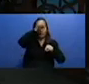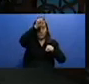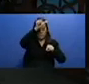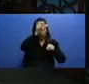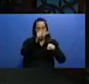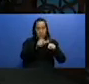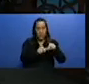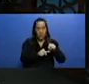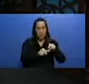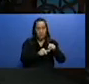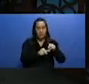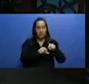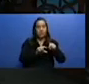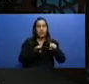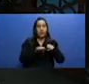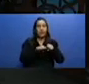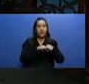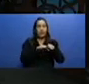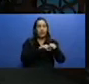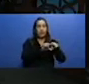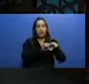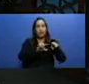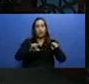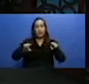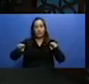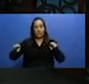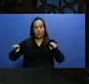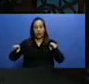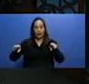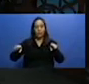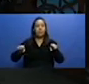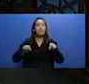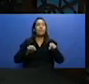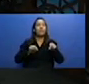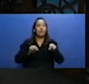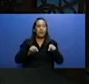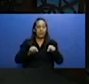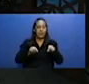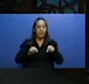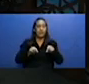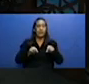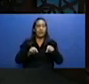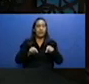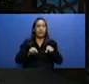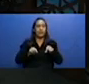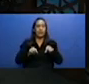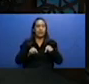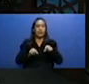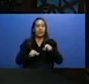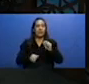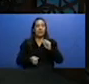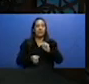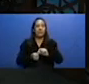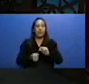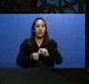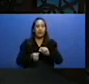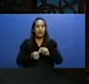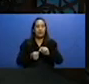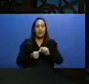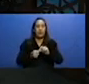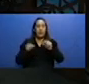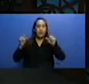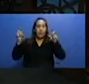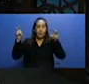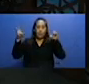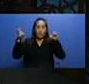lembra dos eixos do gráfico? E do eixo horizontal, que é o deitadinho. E também criar